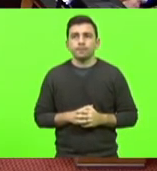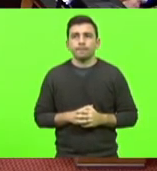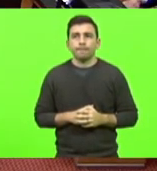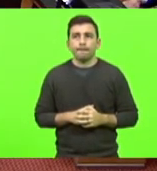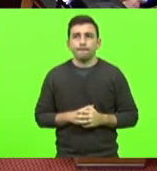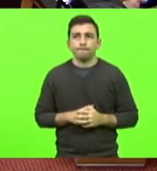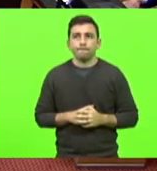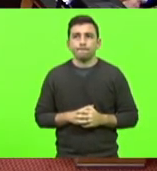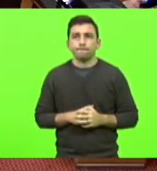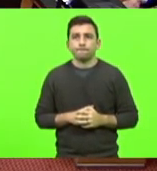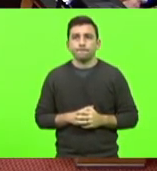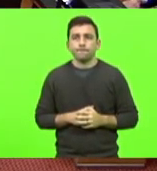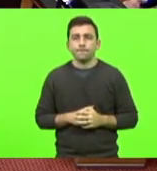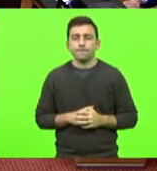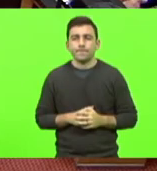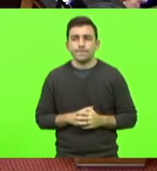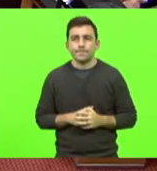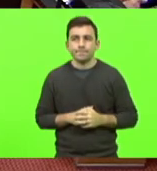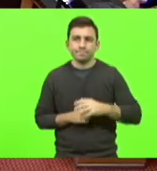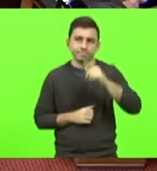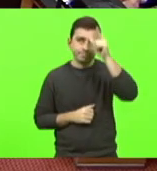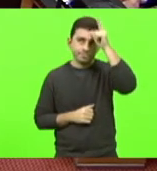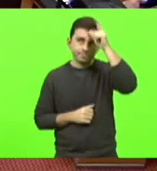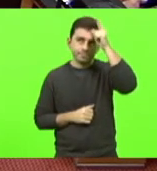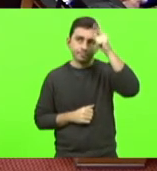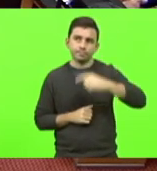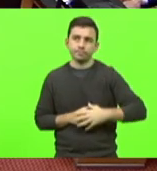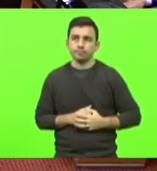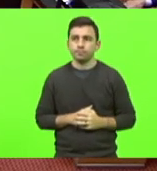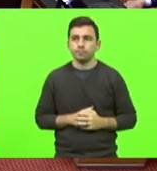é como voto a deputado Sargento Lima